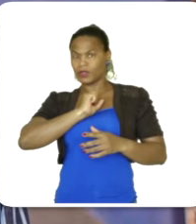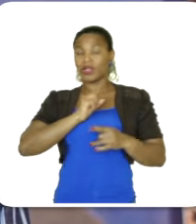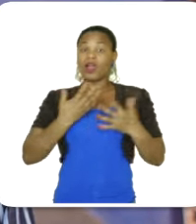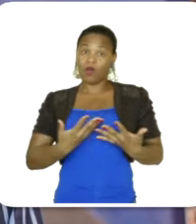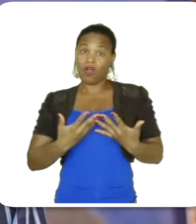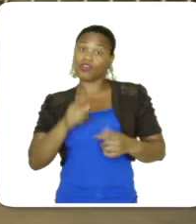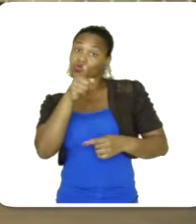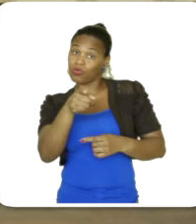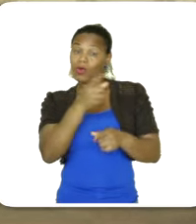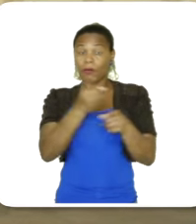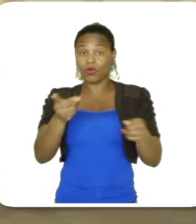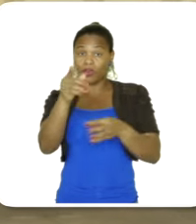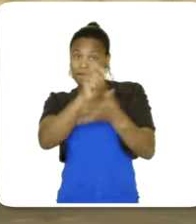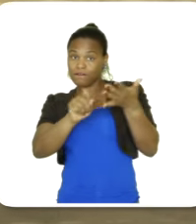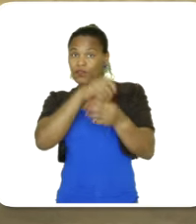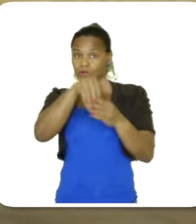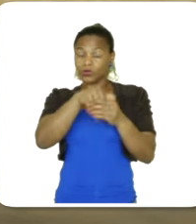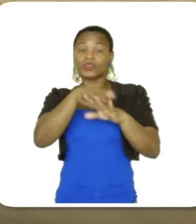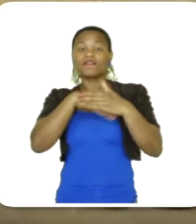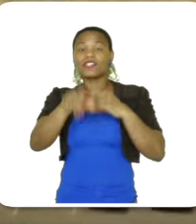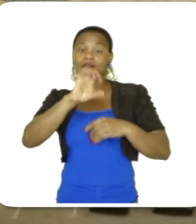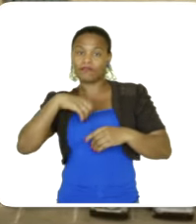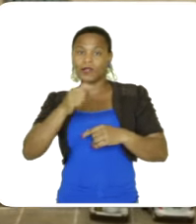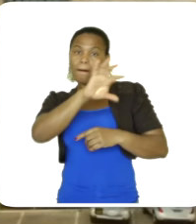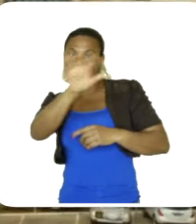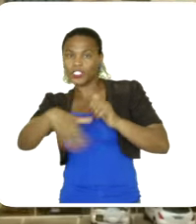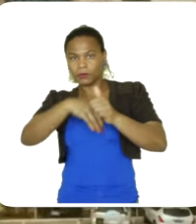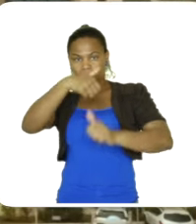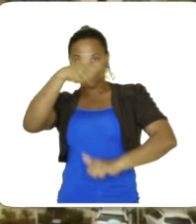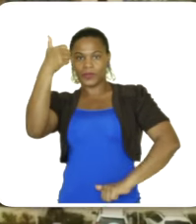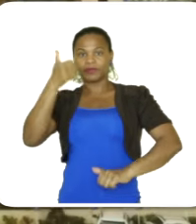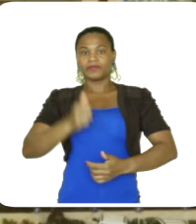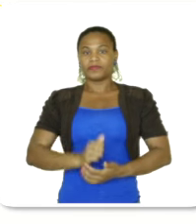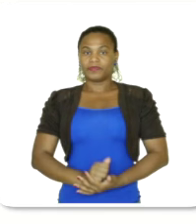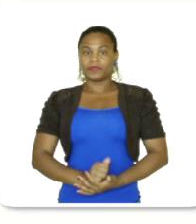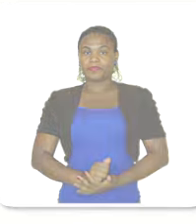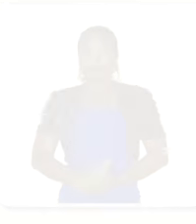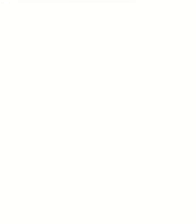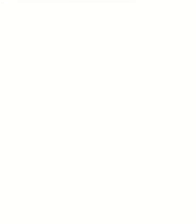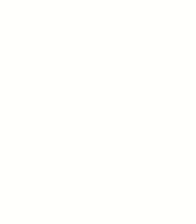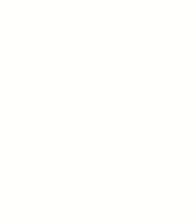Gosse e bubesse. Para o nosso voto está a fazer de Cabo Verde um país cada vez melhor.